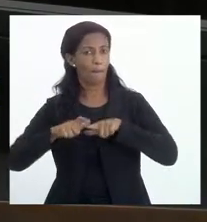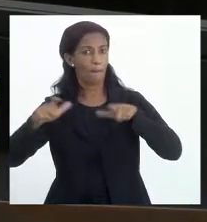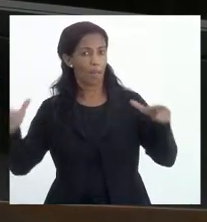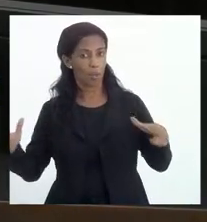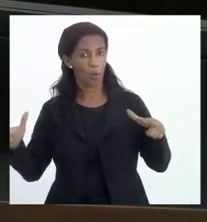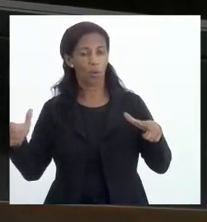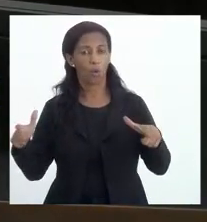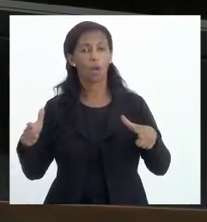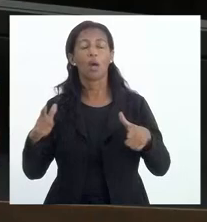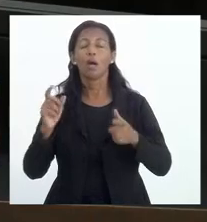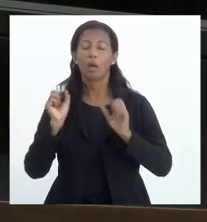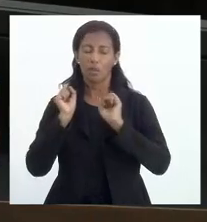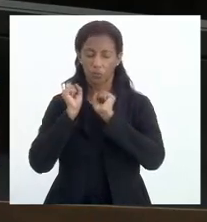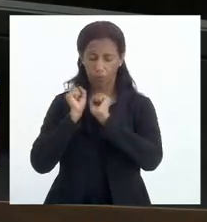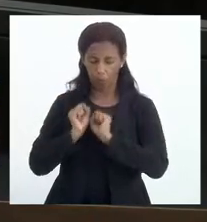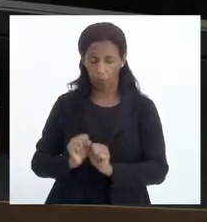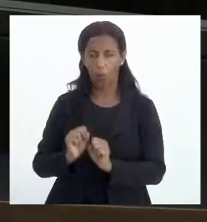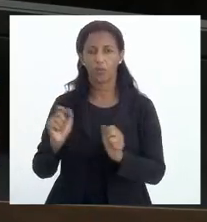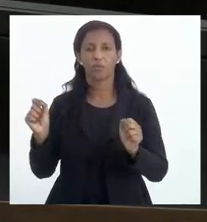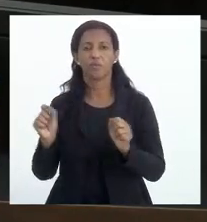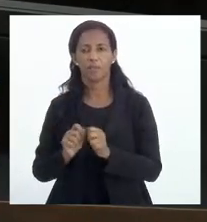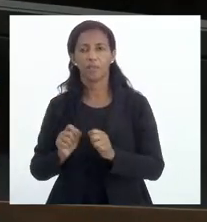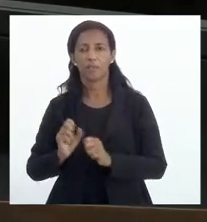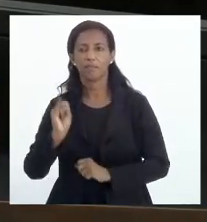a gente vai poder fazer.